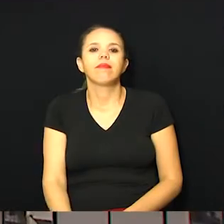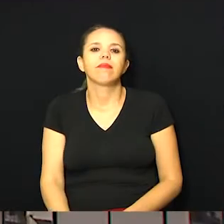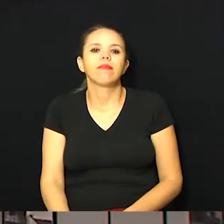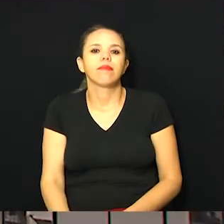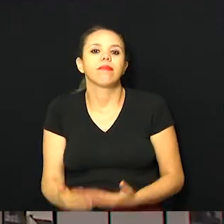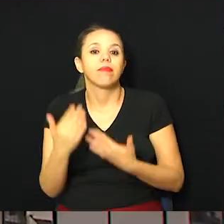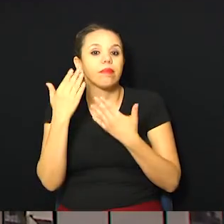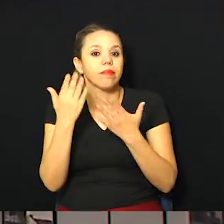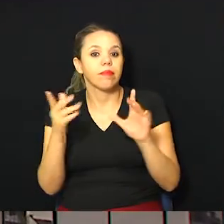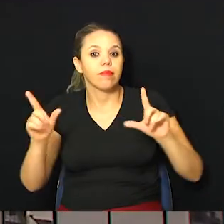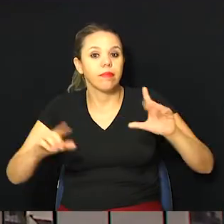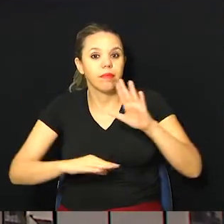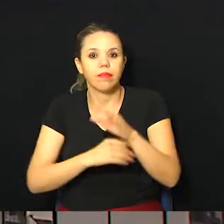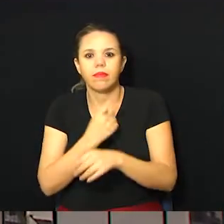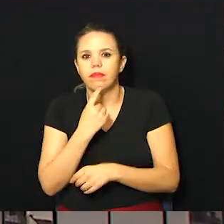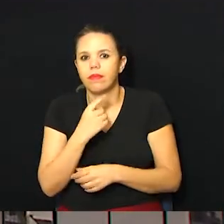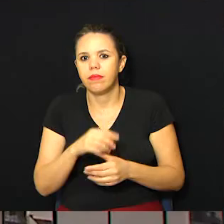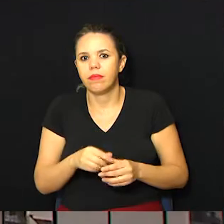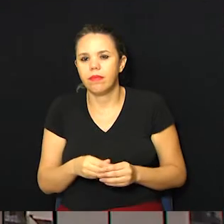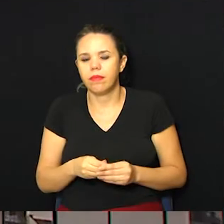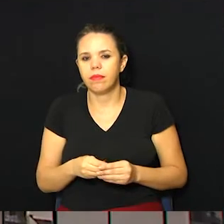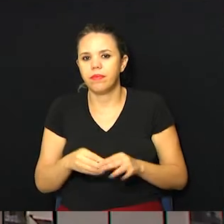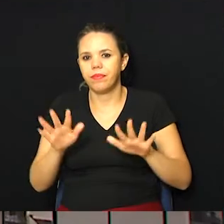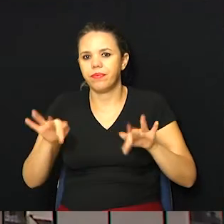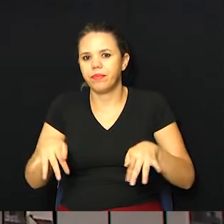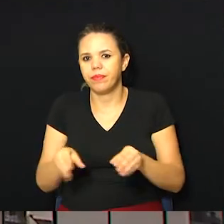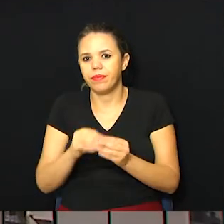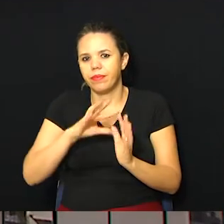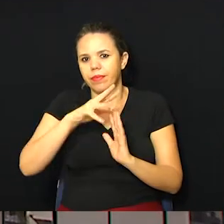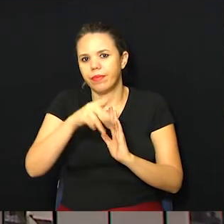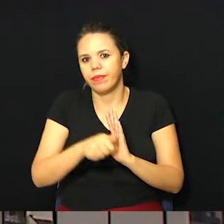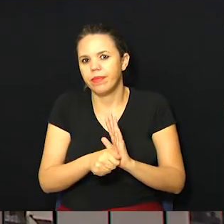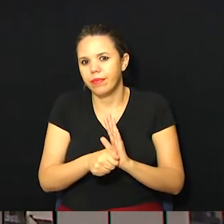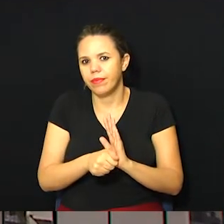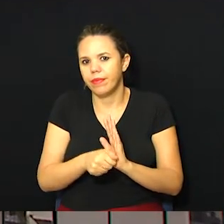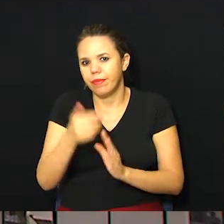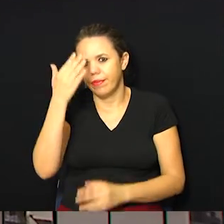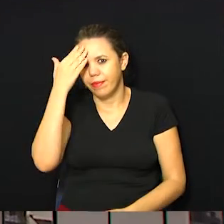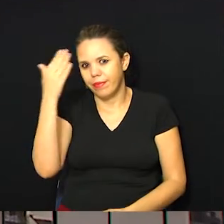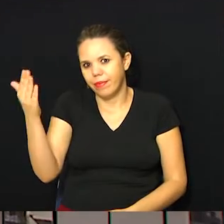Câmara Campinas. Fica por aqui mais um Giro Ambiental. Muito obrigada pela sua